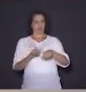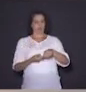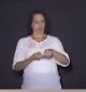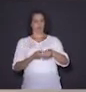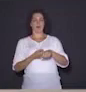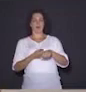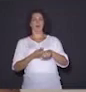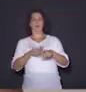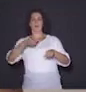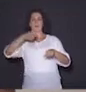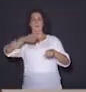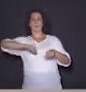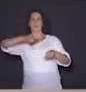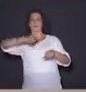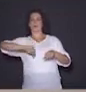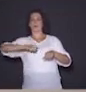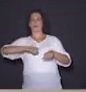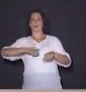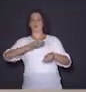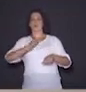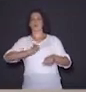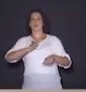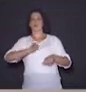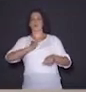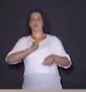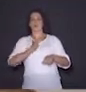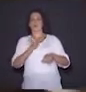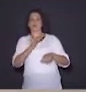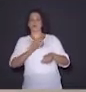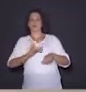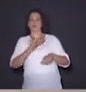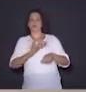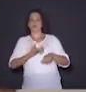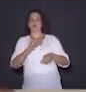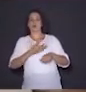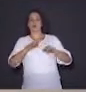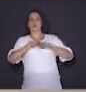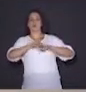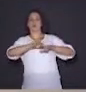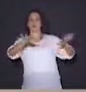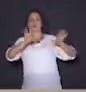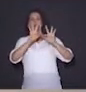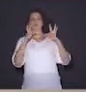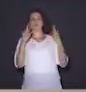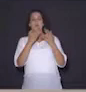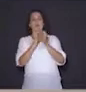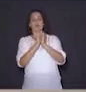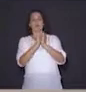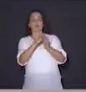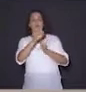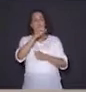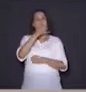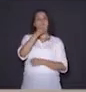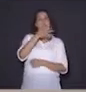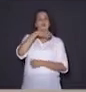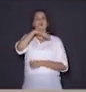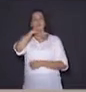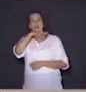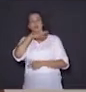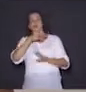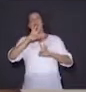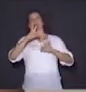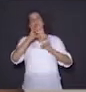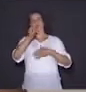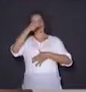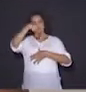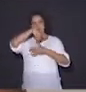pessoa idosa é que que fique coletando os sinais vitais e mandando pra família para família acompanhar está tudo bem e ter tudo isso faz parte da internet